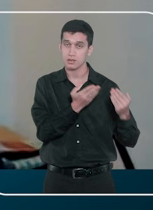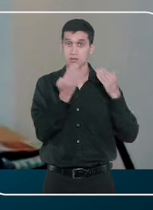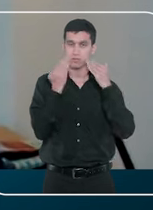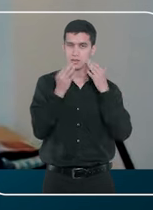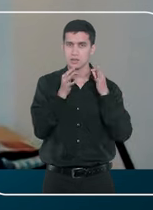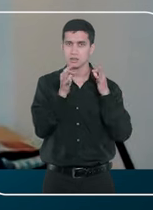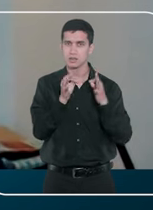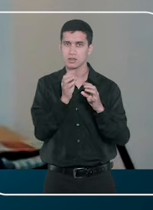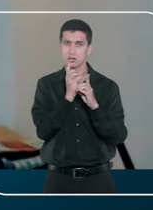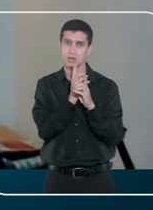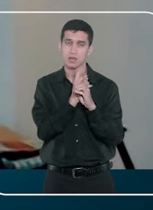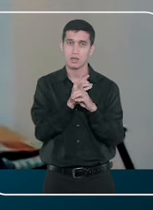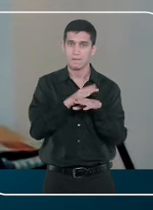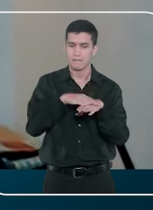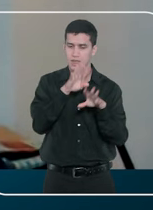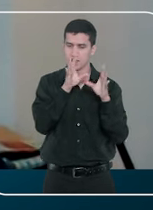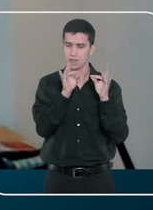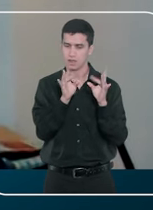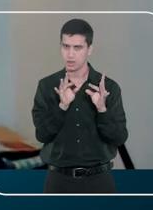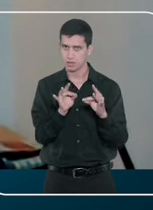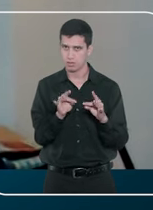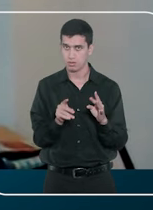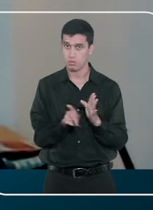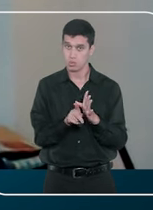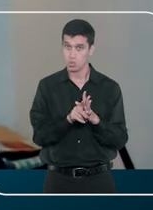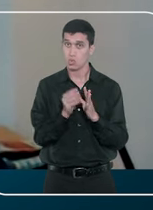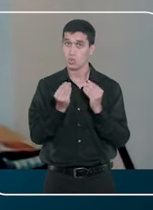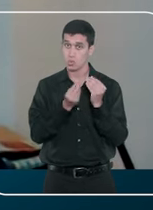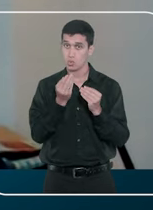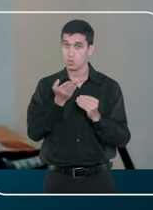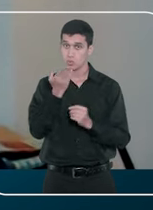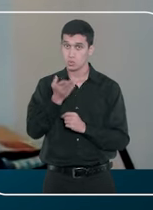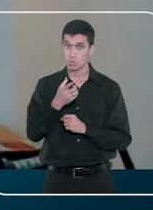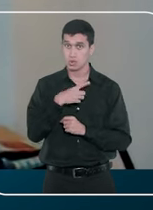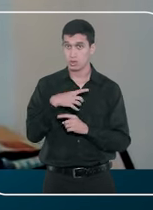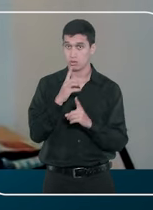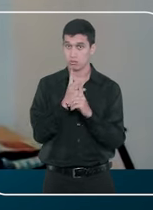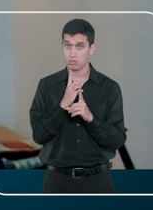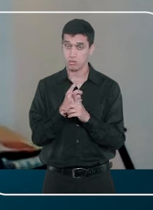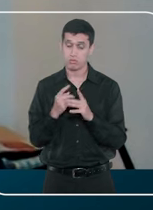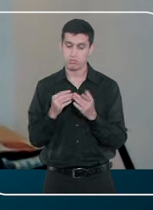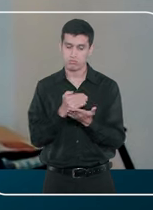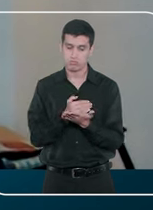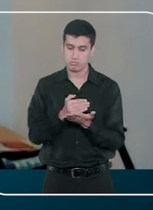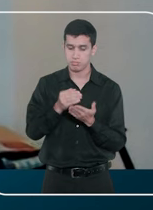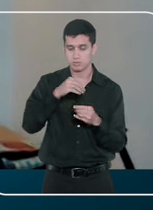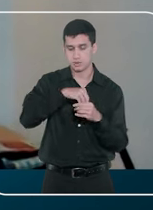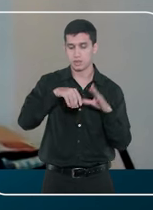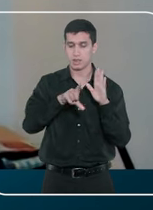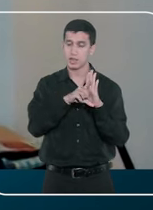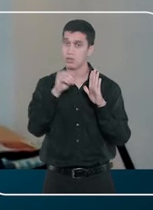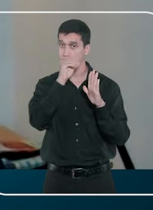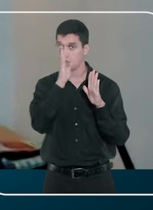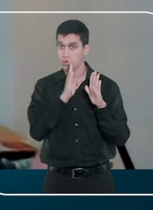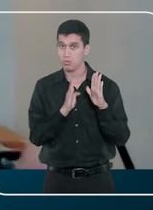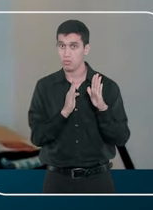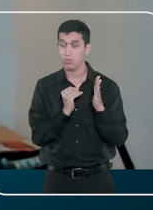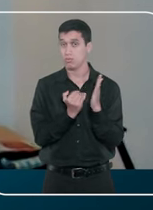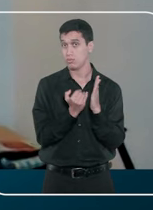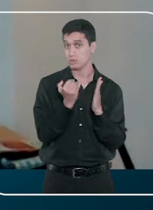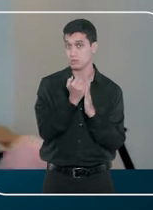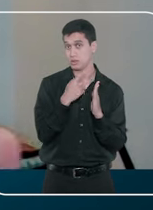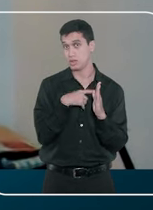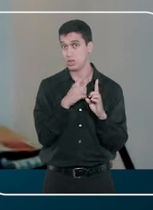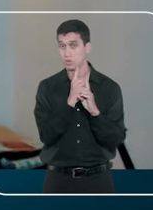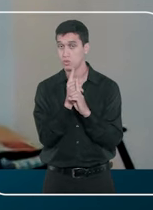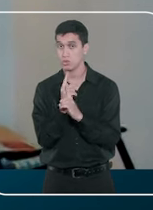efetividade, maior detalhamento do modo pelo qual essa figura ingressa no ordenamento brasileiro e, sobretudo, que se permitisse não